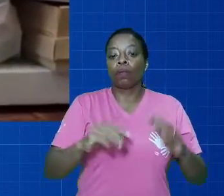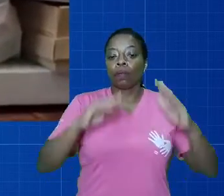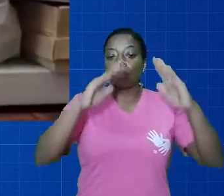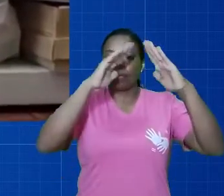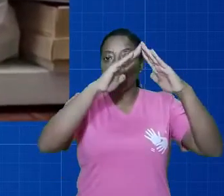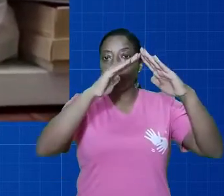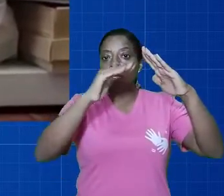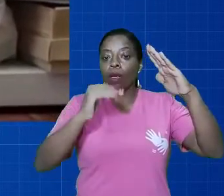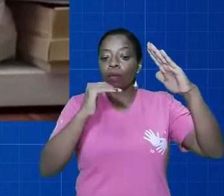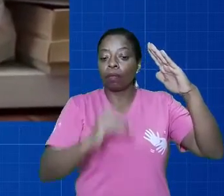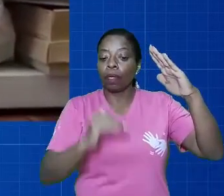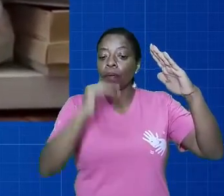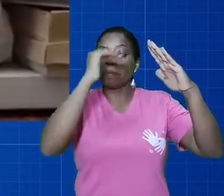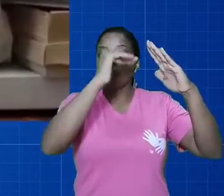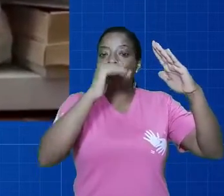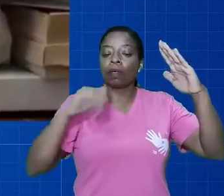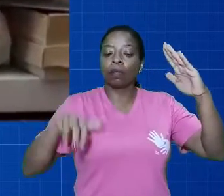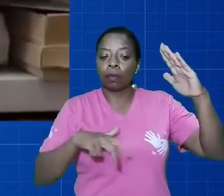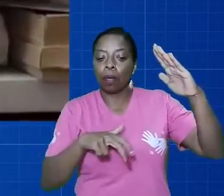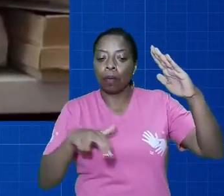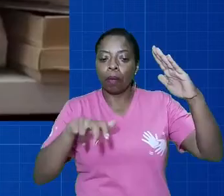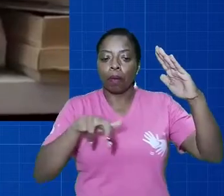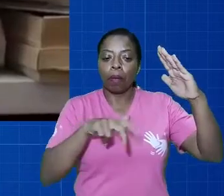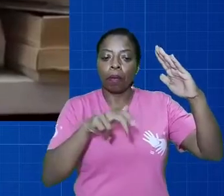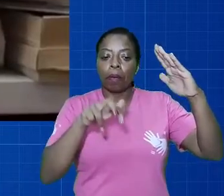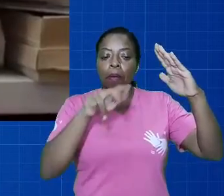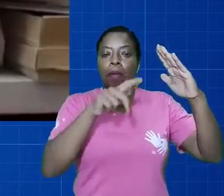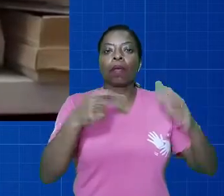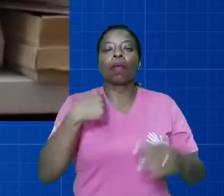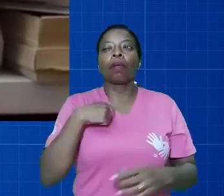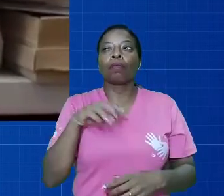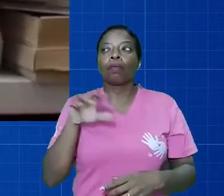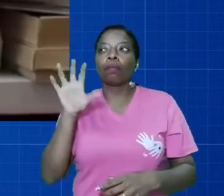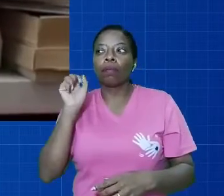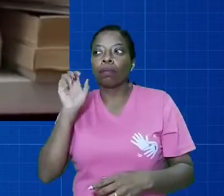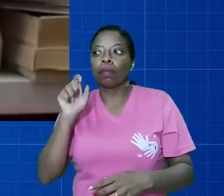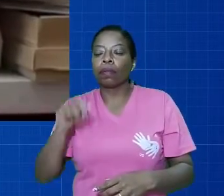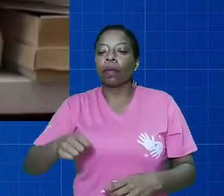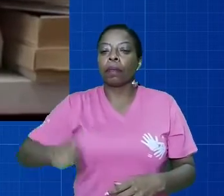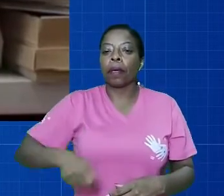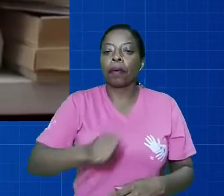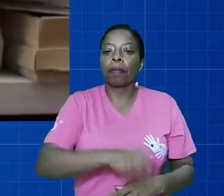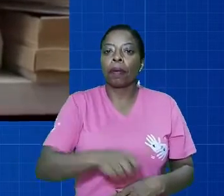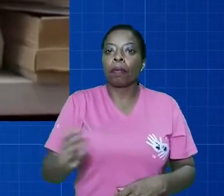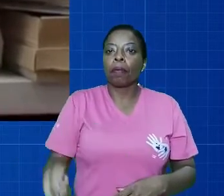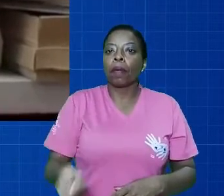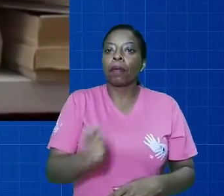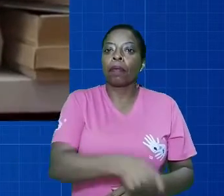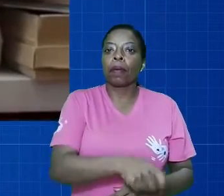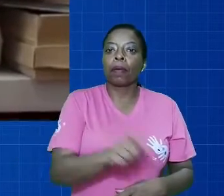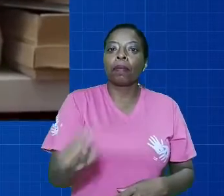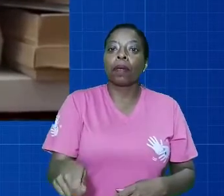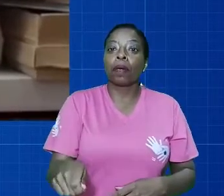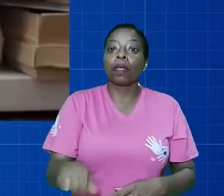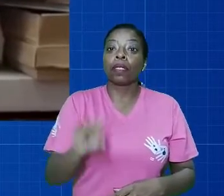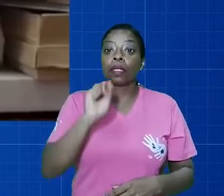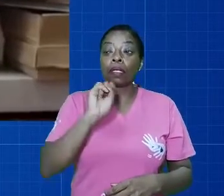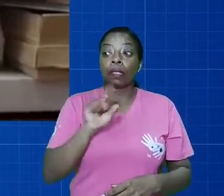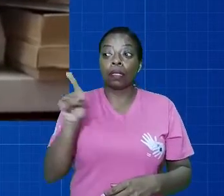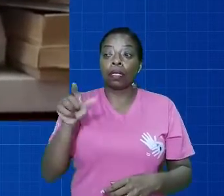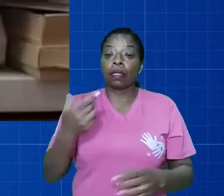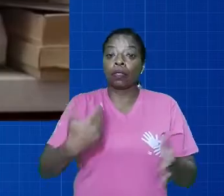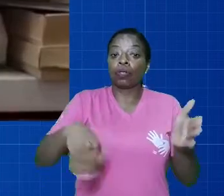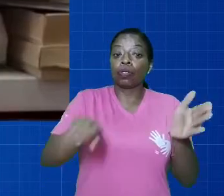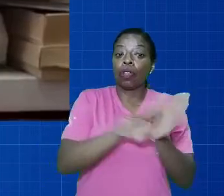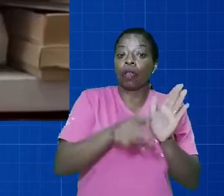escutava o barulhinho da bengala subindo os degraus. Se por um acaso ele chegasse antes de mim, quando eu subia a escada, eu chegava lá em cima, ele dizia